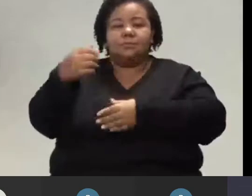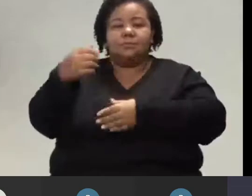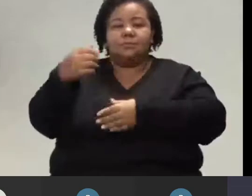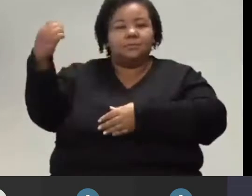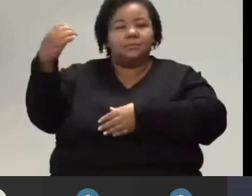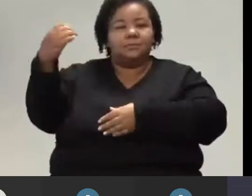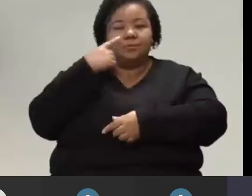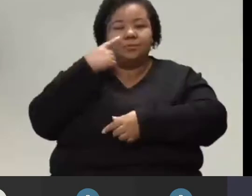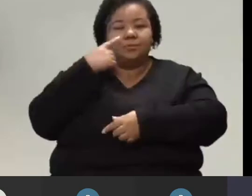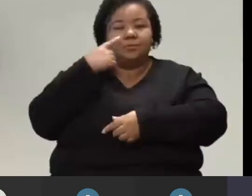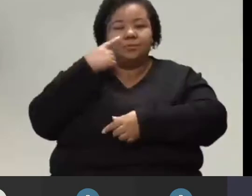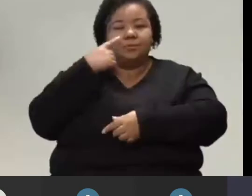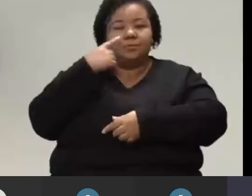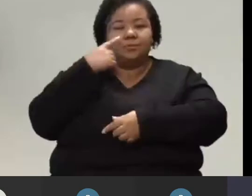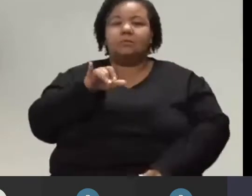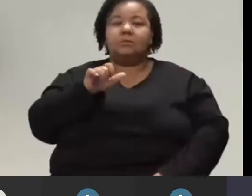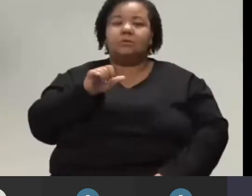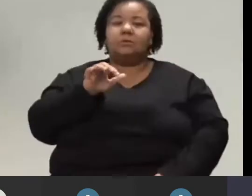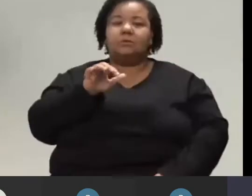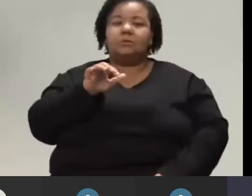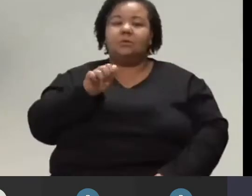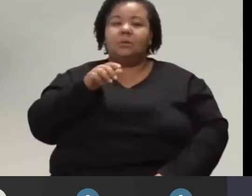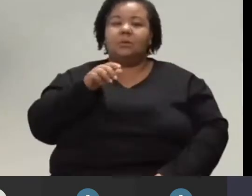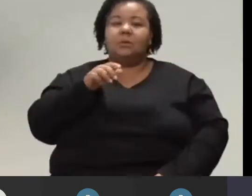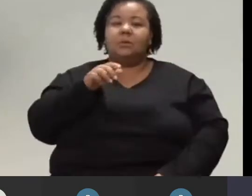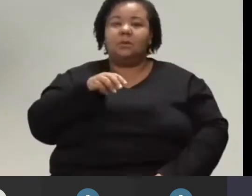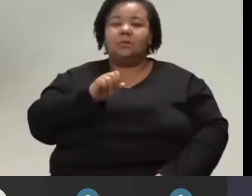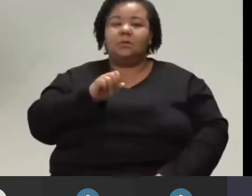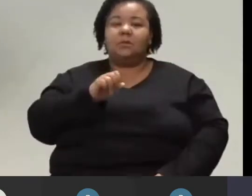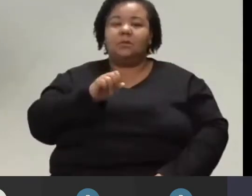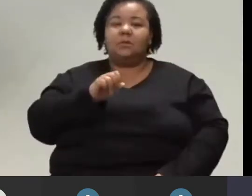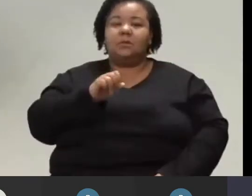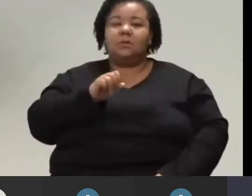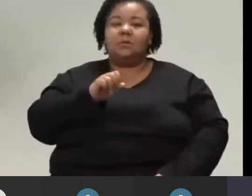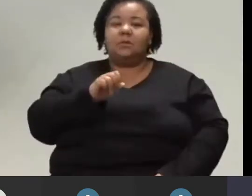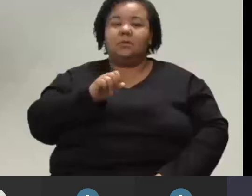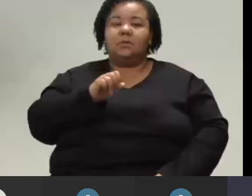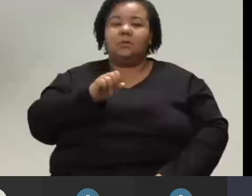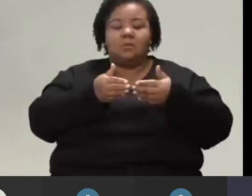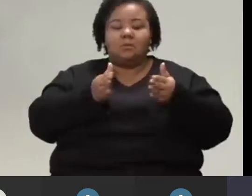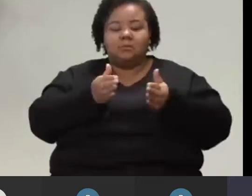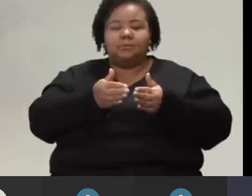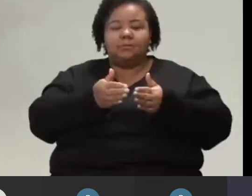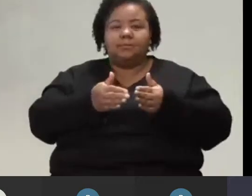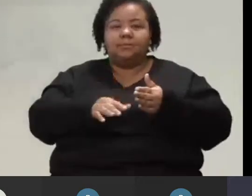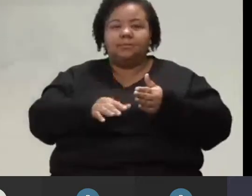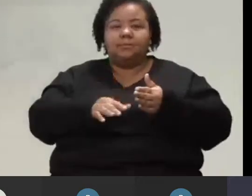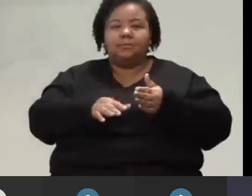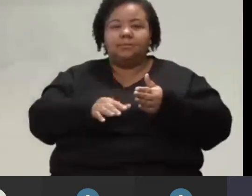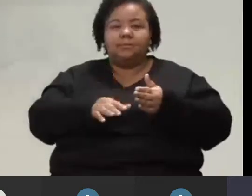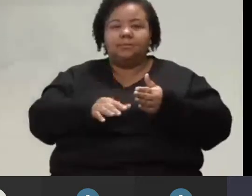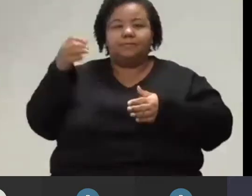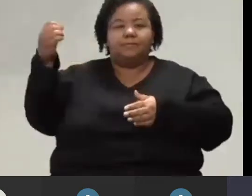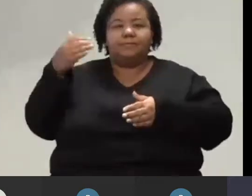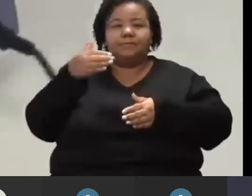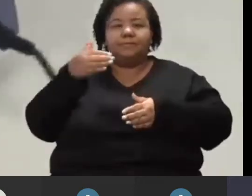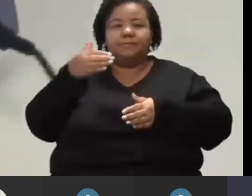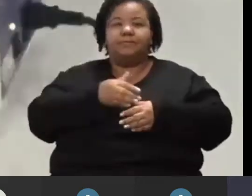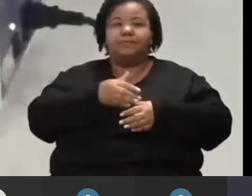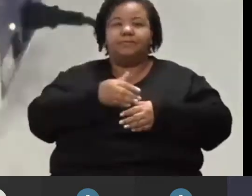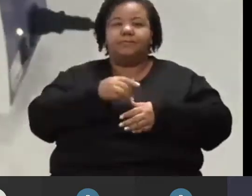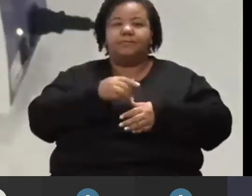diafragma. Se você abre, aumenta a intensidade de luz. Se você fecha, ele vai diminuir ali a intensidade de luz. O diafragma é